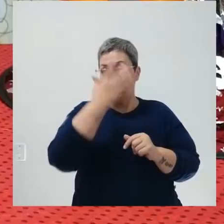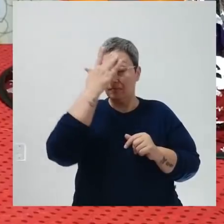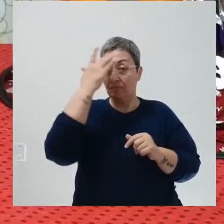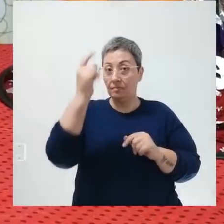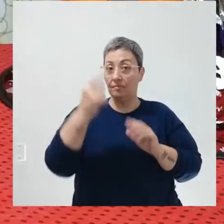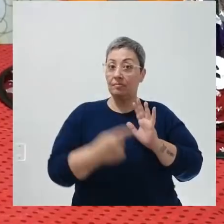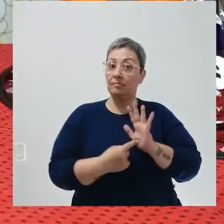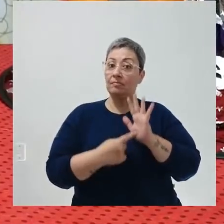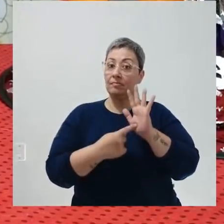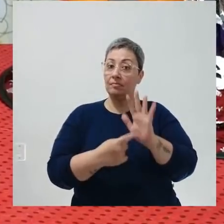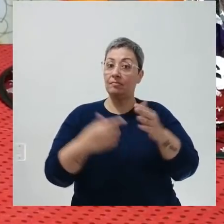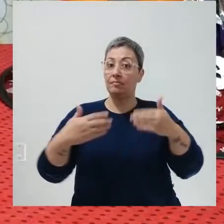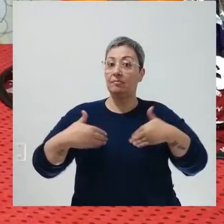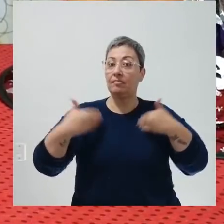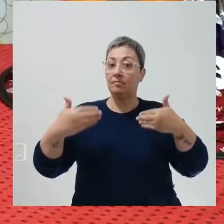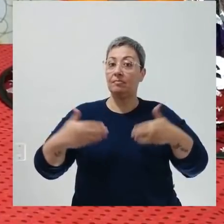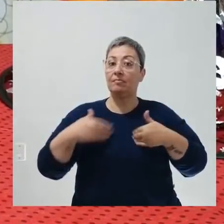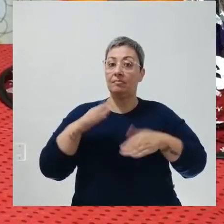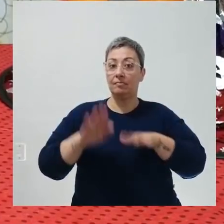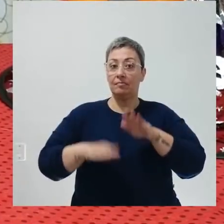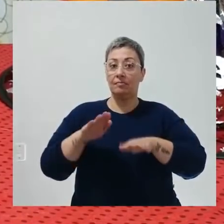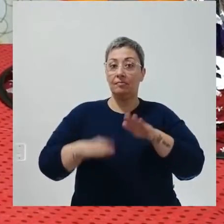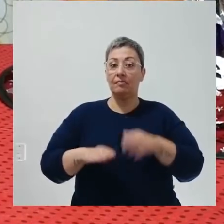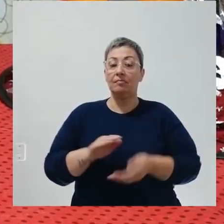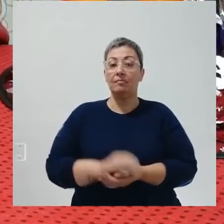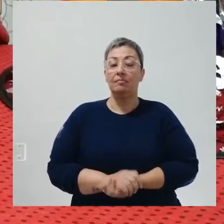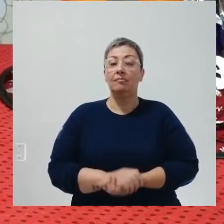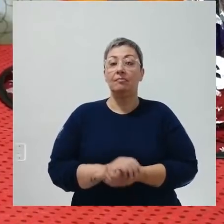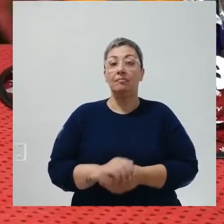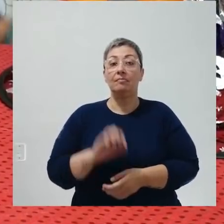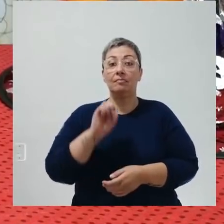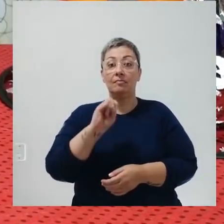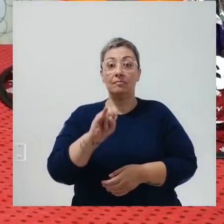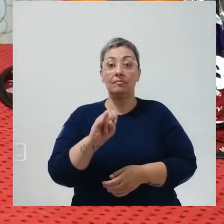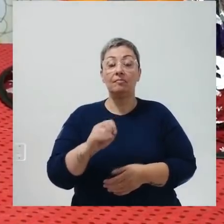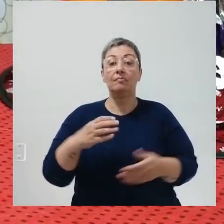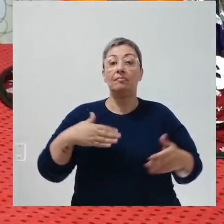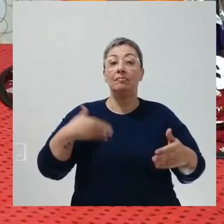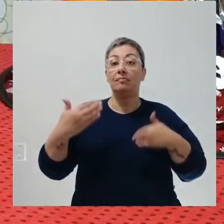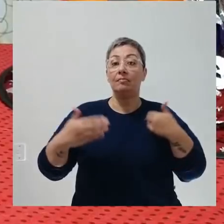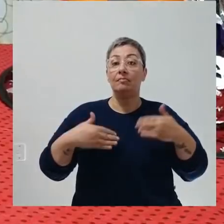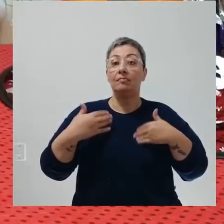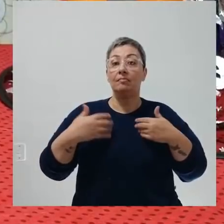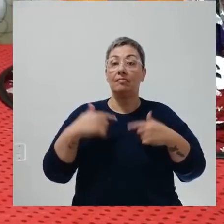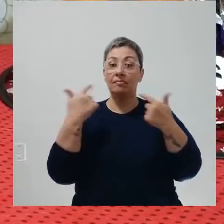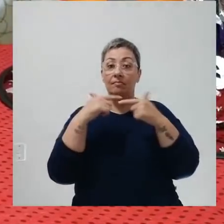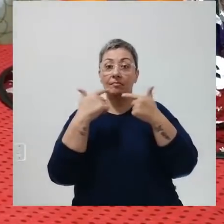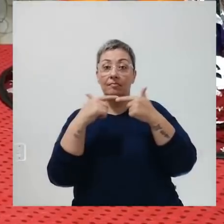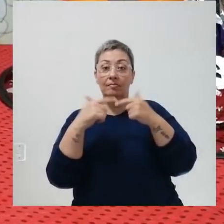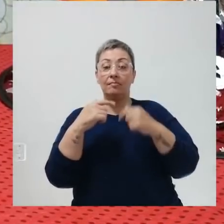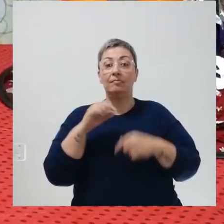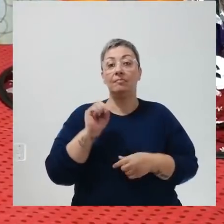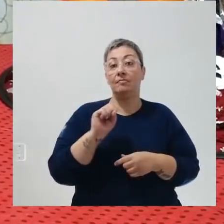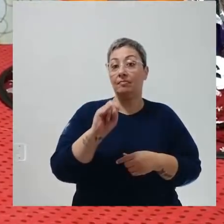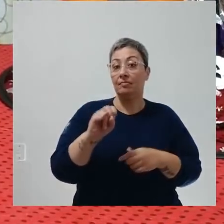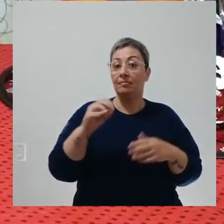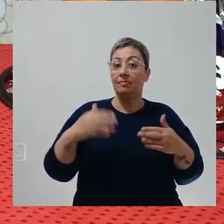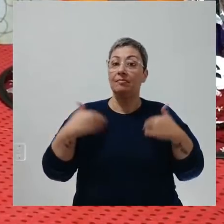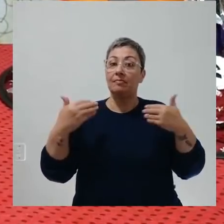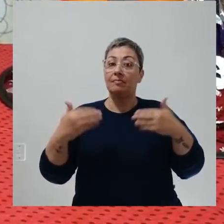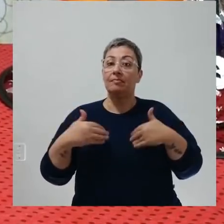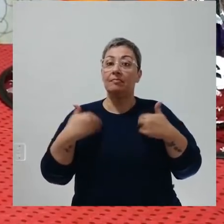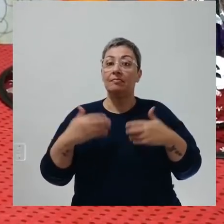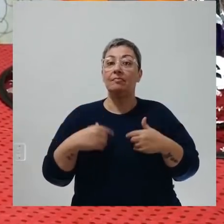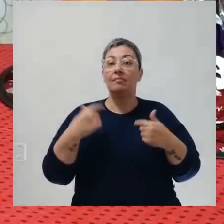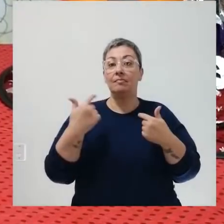gente. Se você está contente, bata o pé. Se você está contente, dê risada. Se você